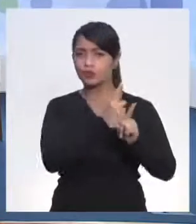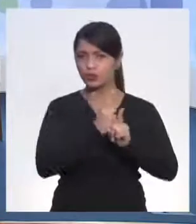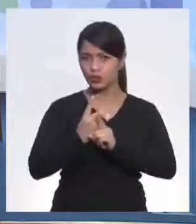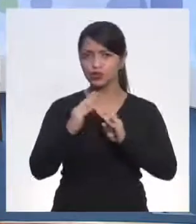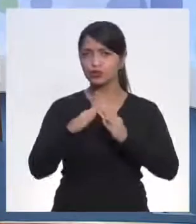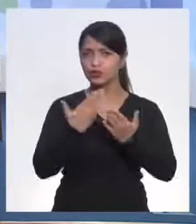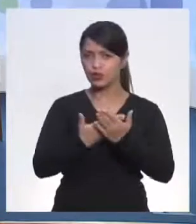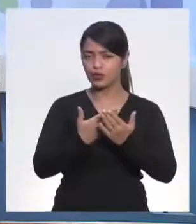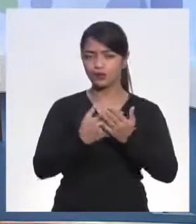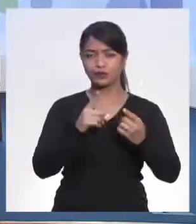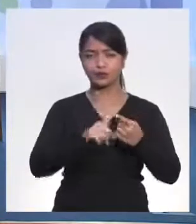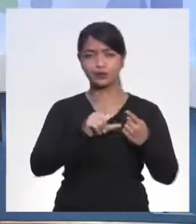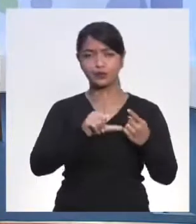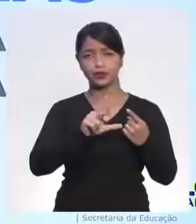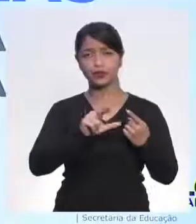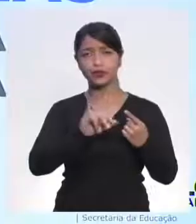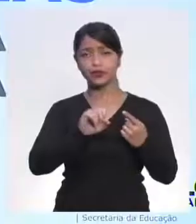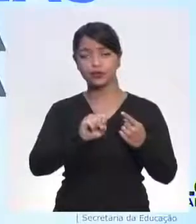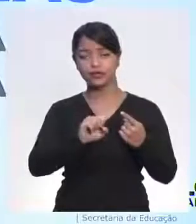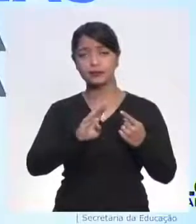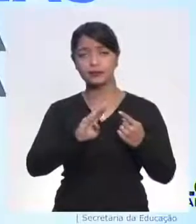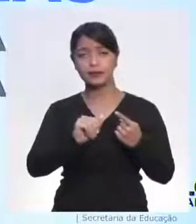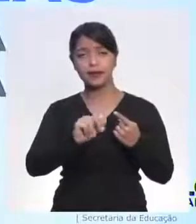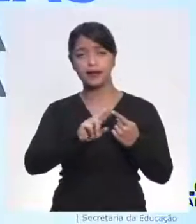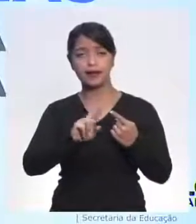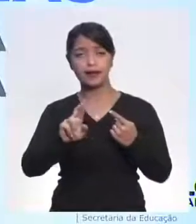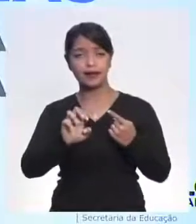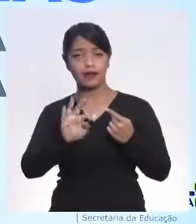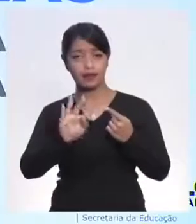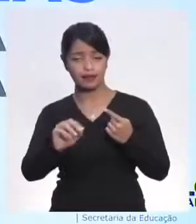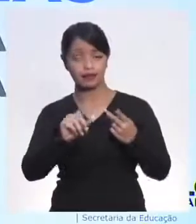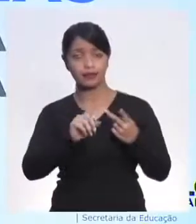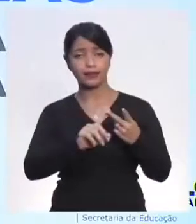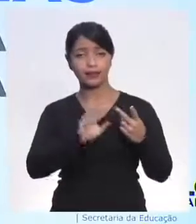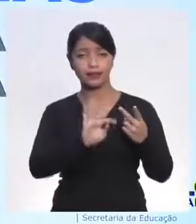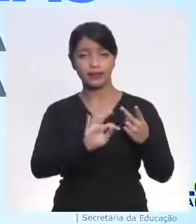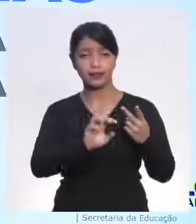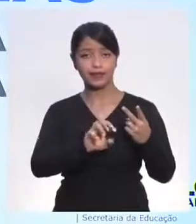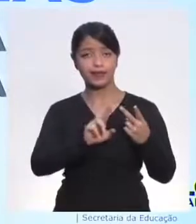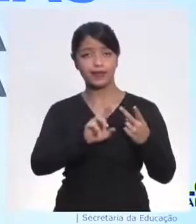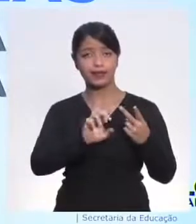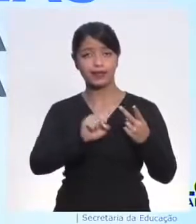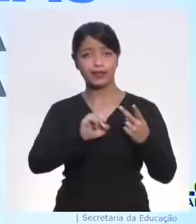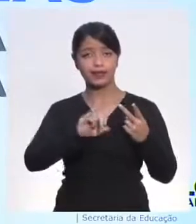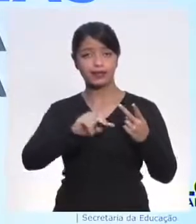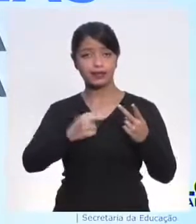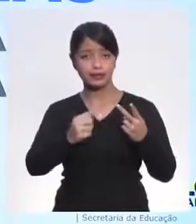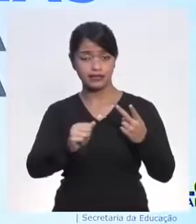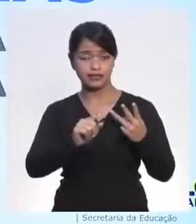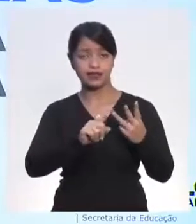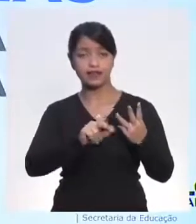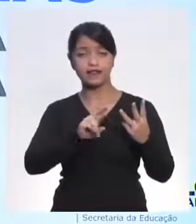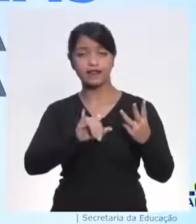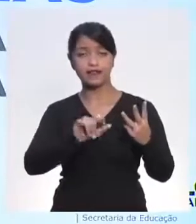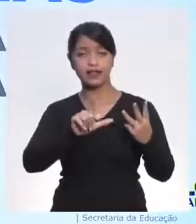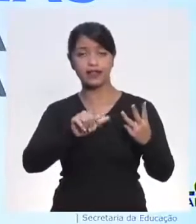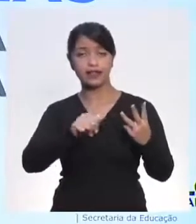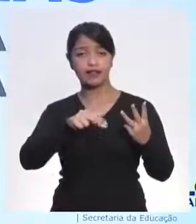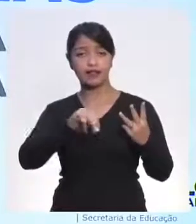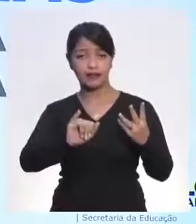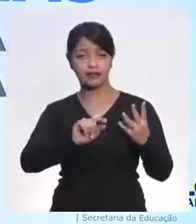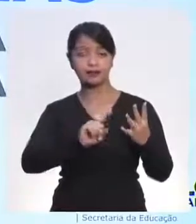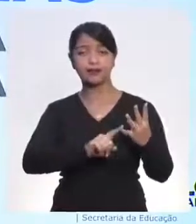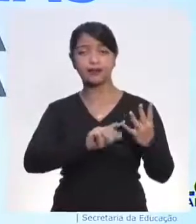Luiz Barreto foi uma das escolas, Terezinha Aparecida, Vilani, Francisco Antônio